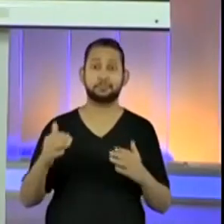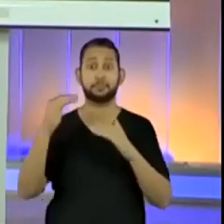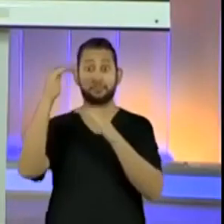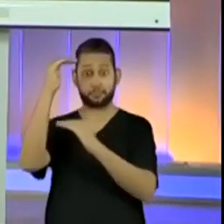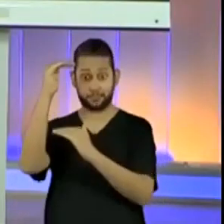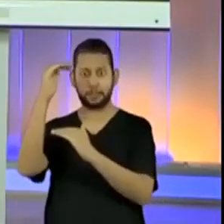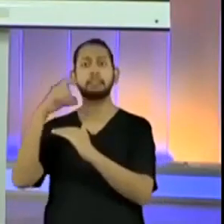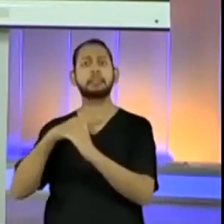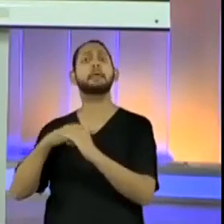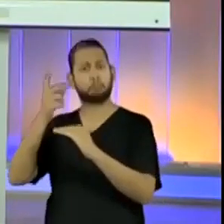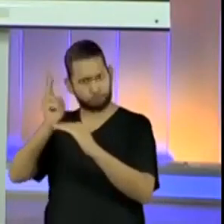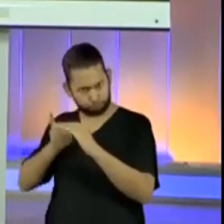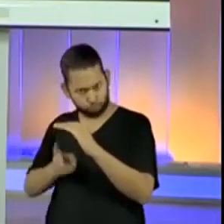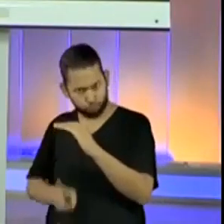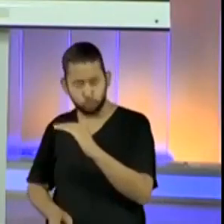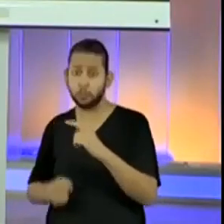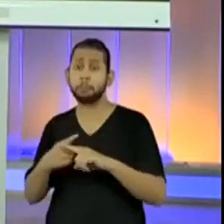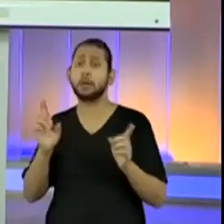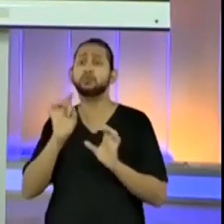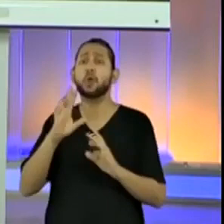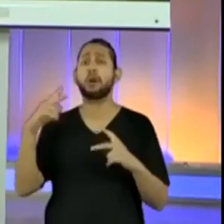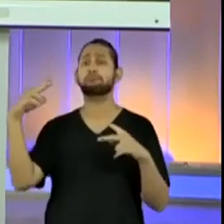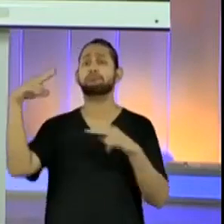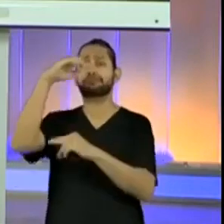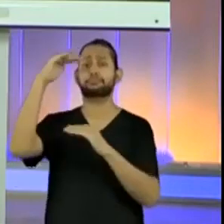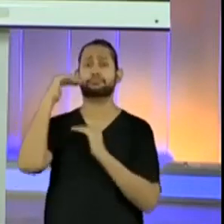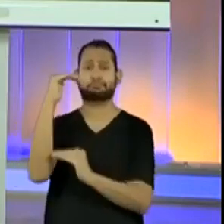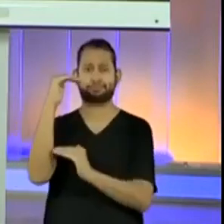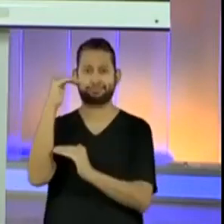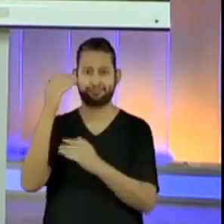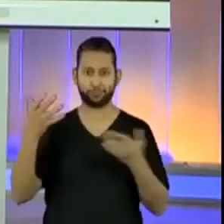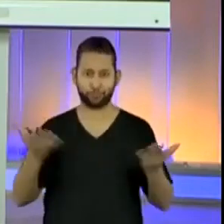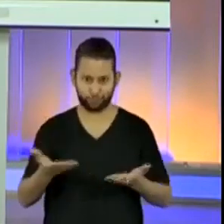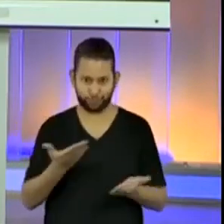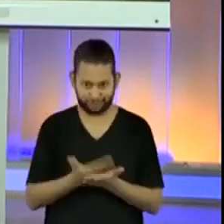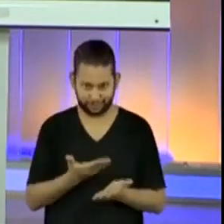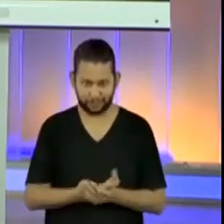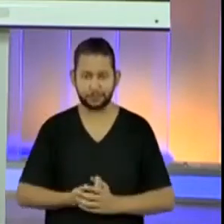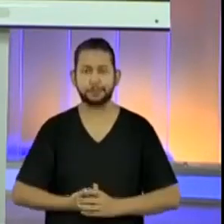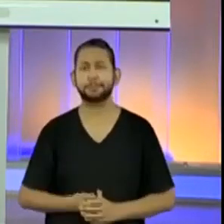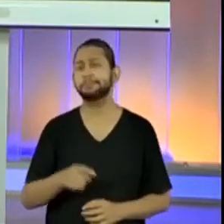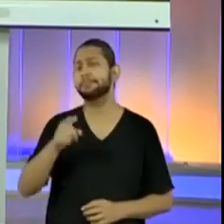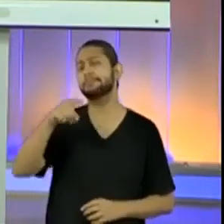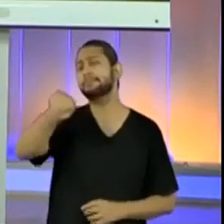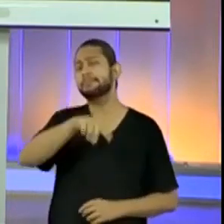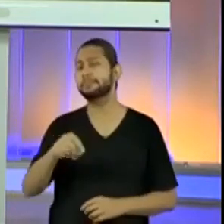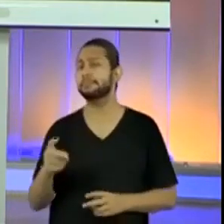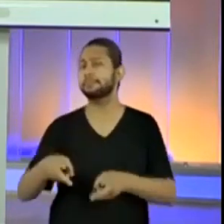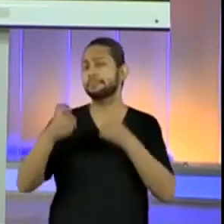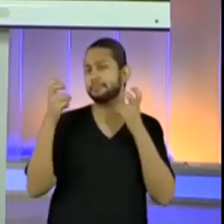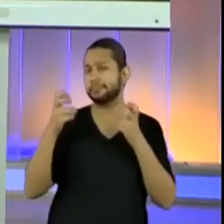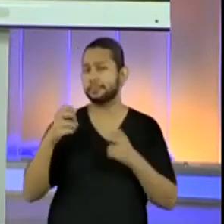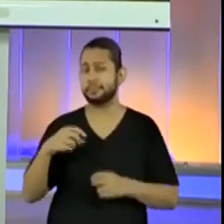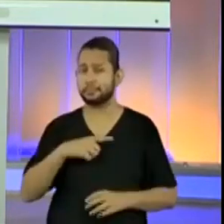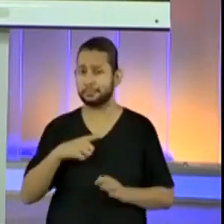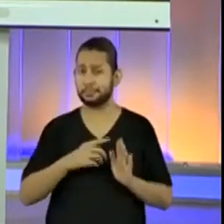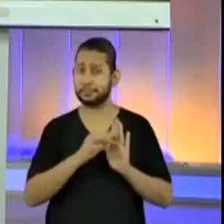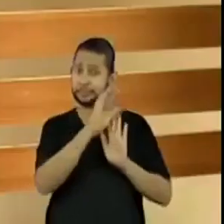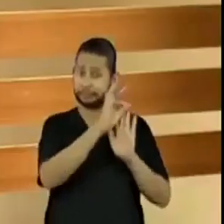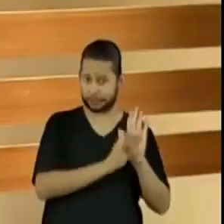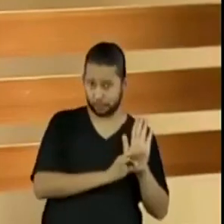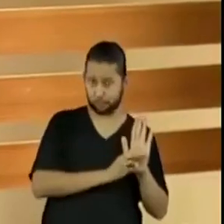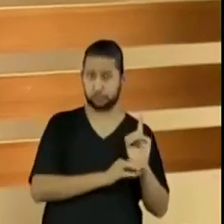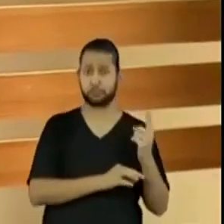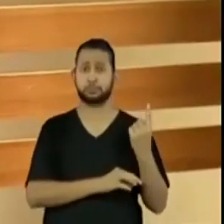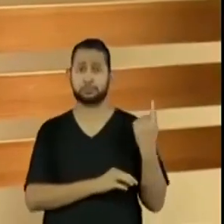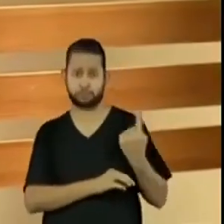conto. A gente sabe que ela continua, mas é só para a gente trabalhar algumas questões. Vocês conseguiram perceber que os dois textos são diferentes?